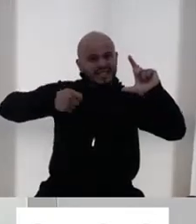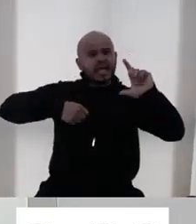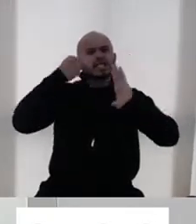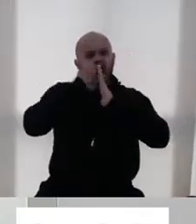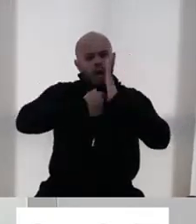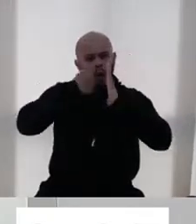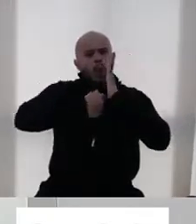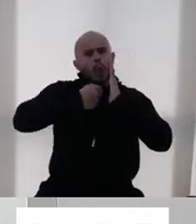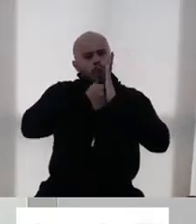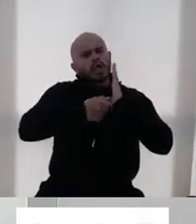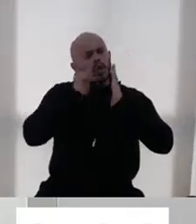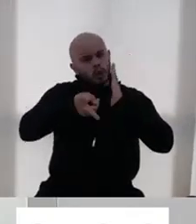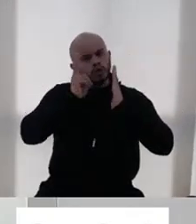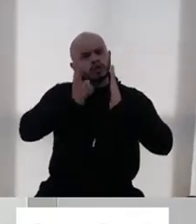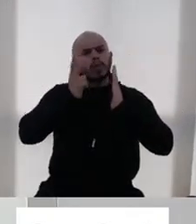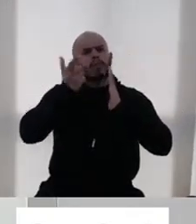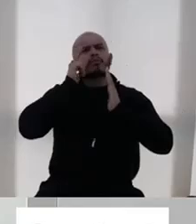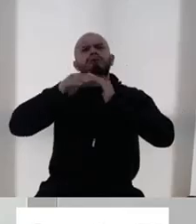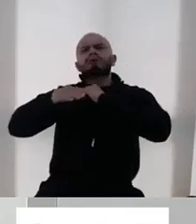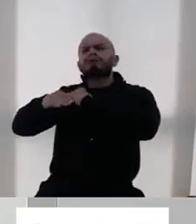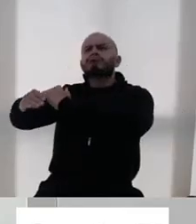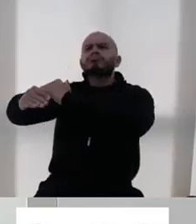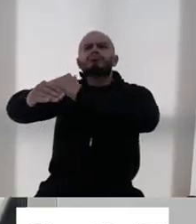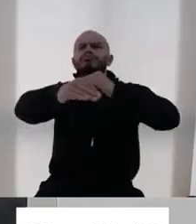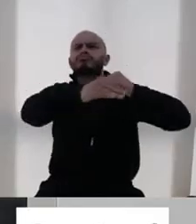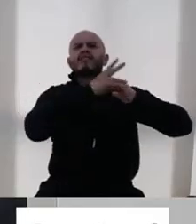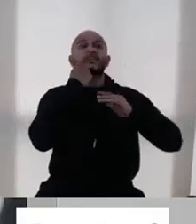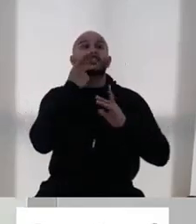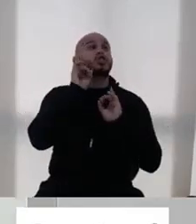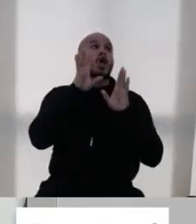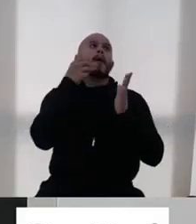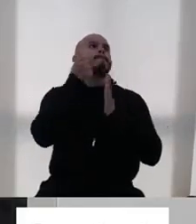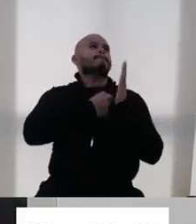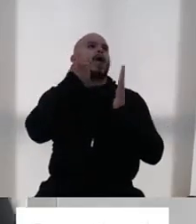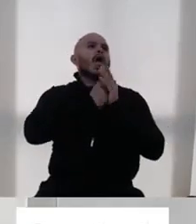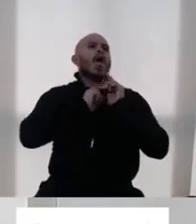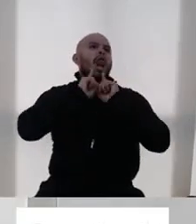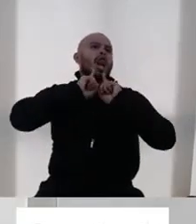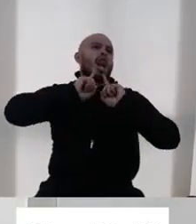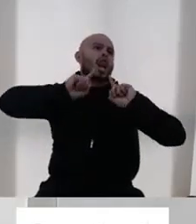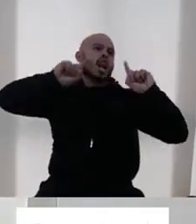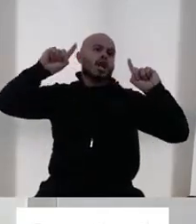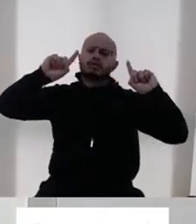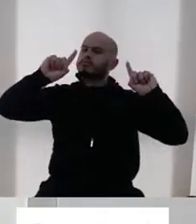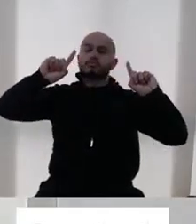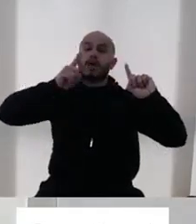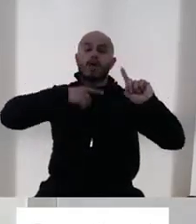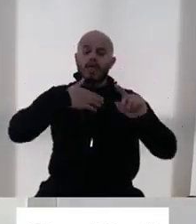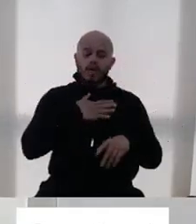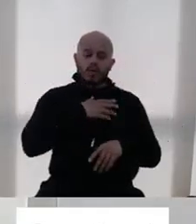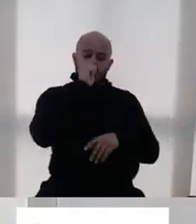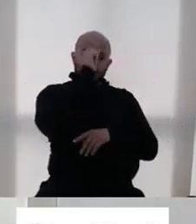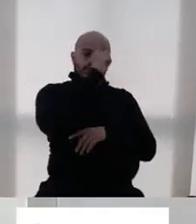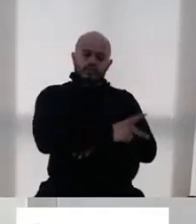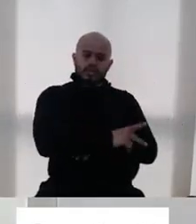Essa história de falar que nós só brigamos por isso, não é só por isso. Eu saí da carreira quando ainda não haviam